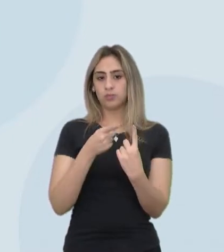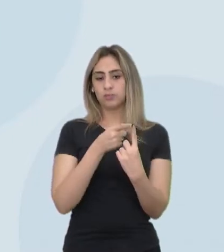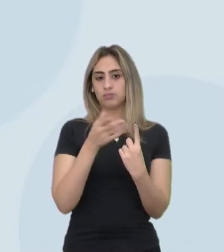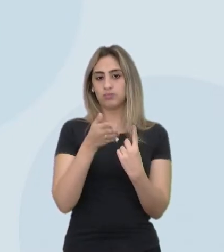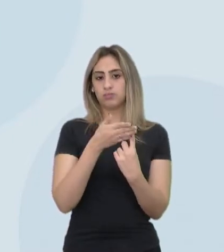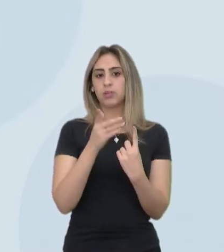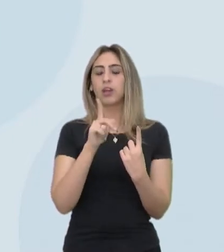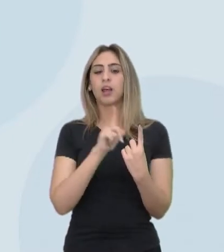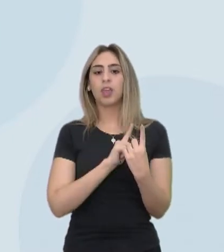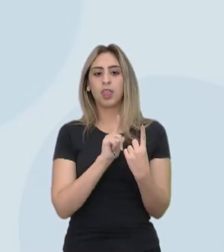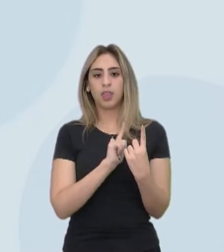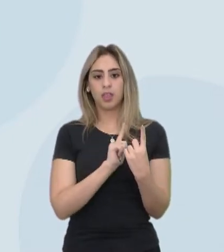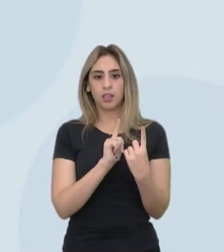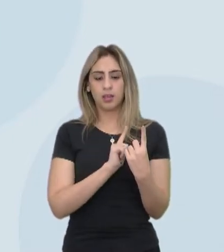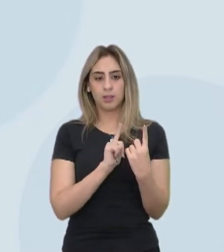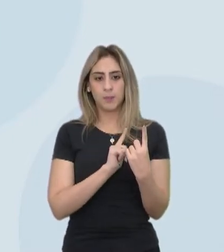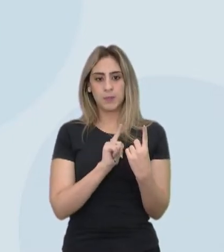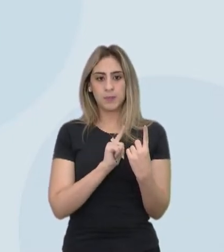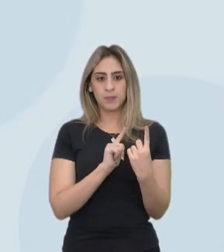tem